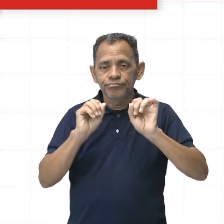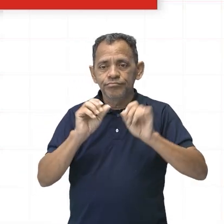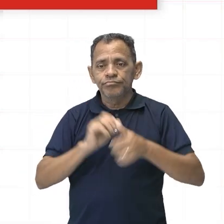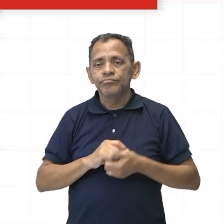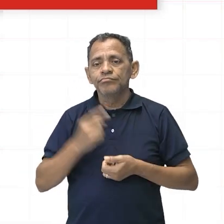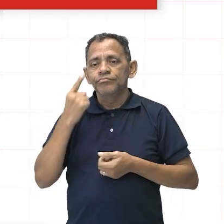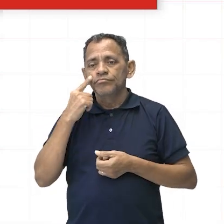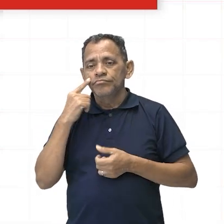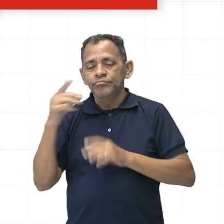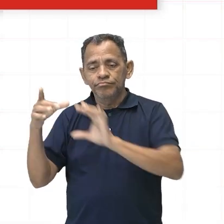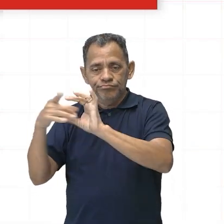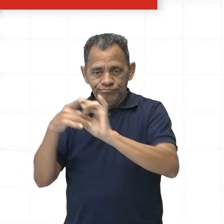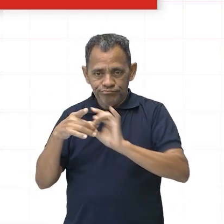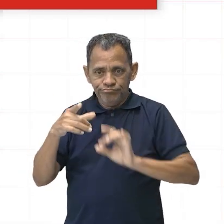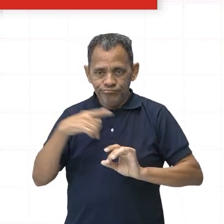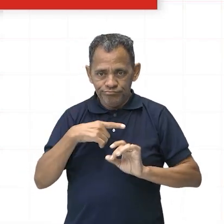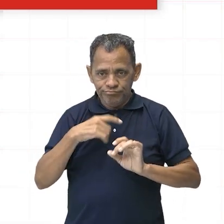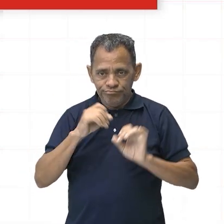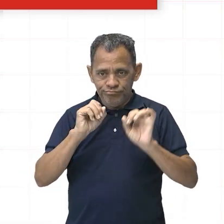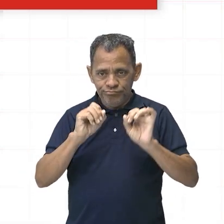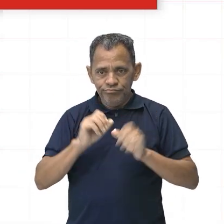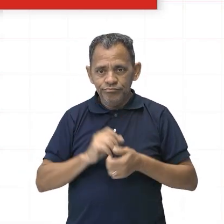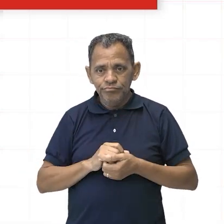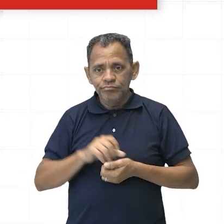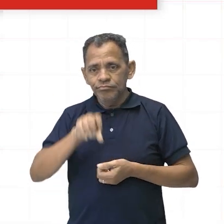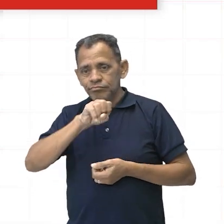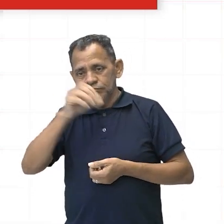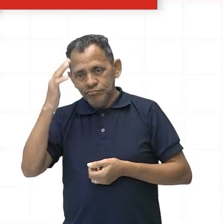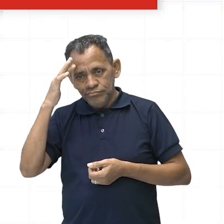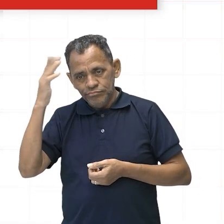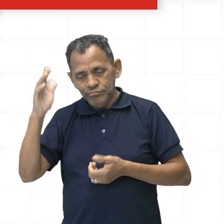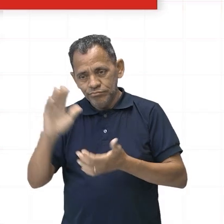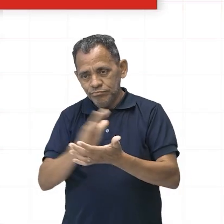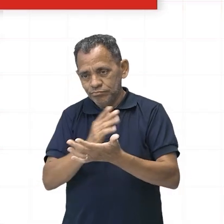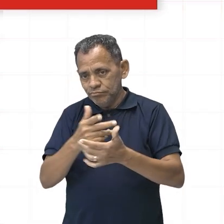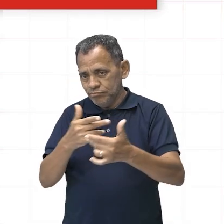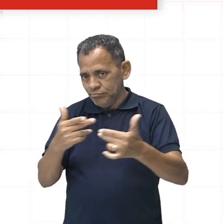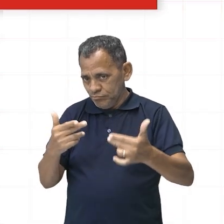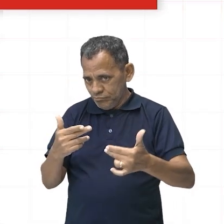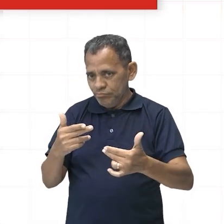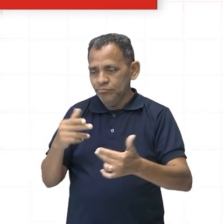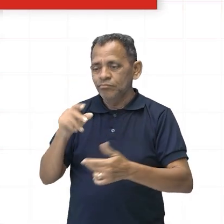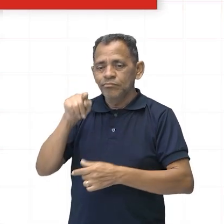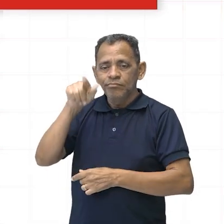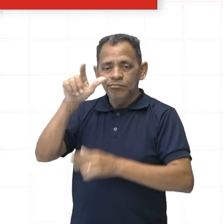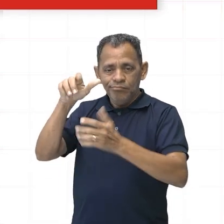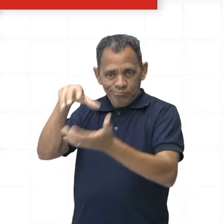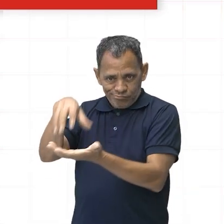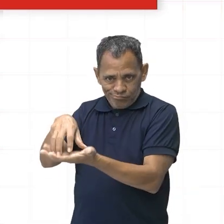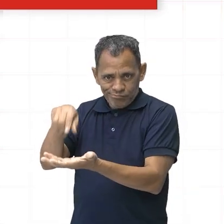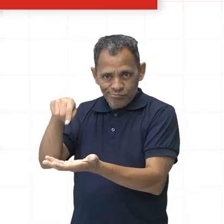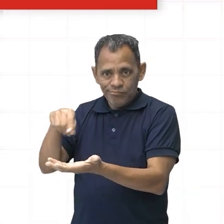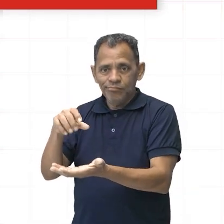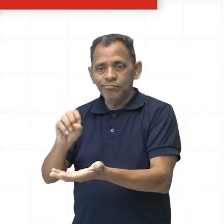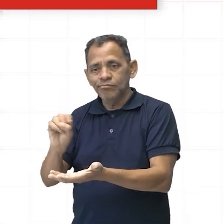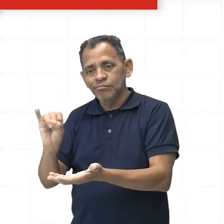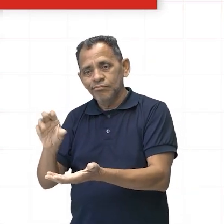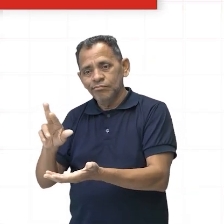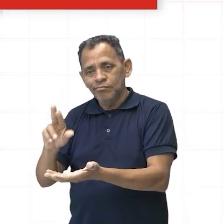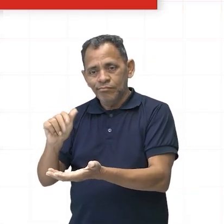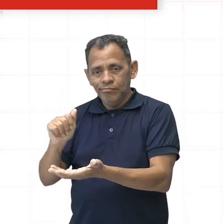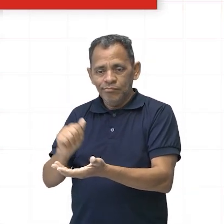essa conexão que acaba tendo. Se ocorrer alguma situação com a Síria, quem que vai estar? Pode estar ali do lado da Síria, a Rússia,